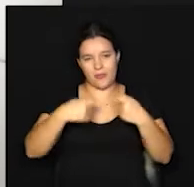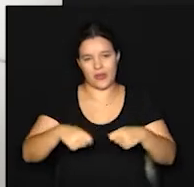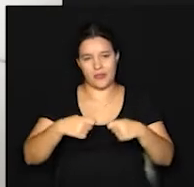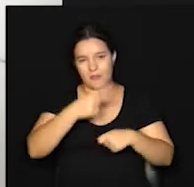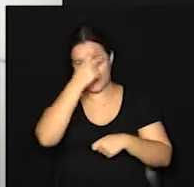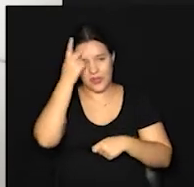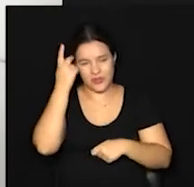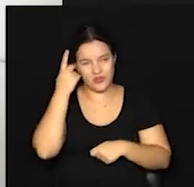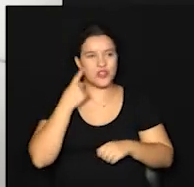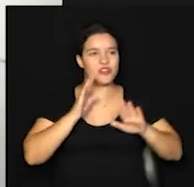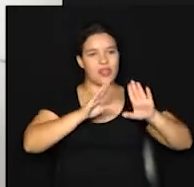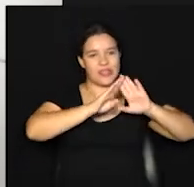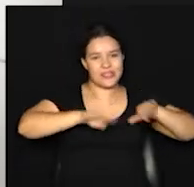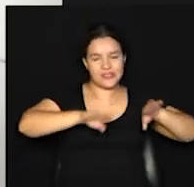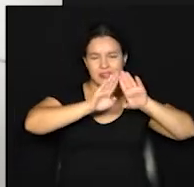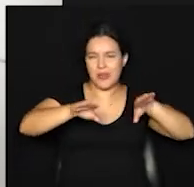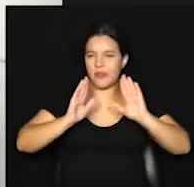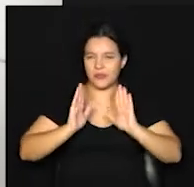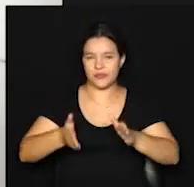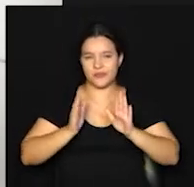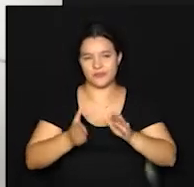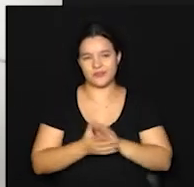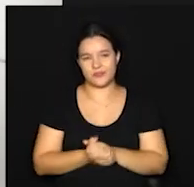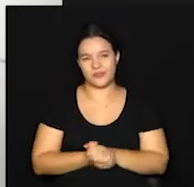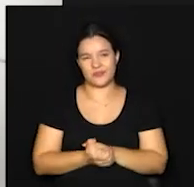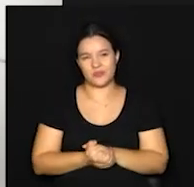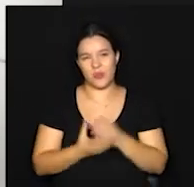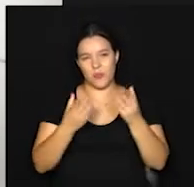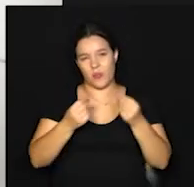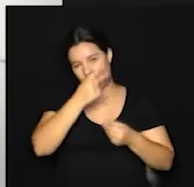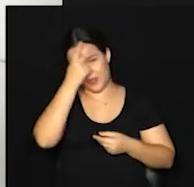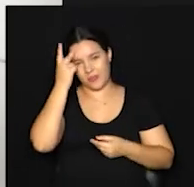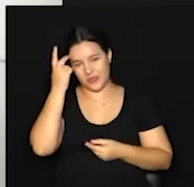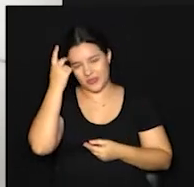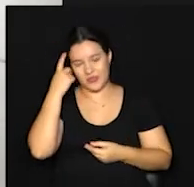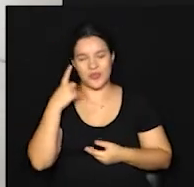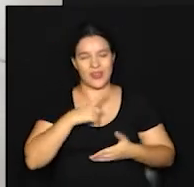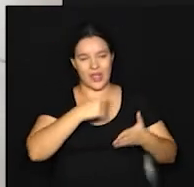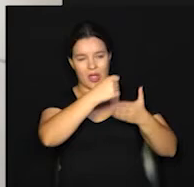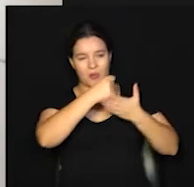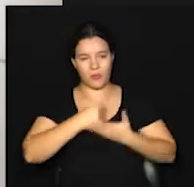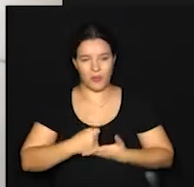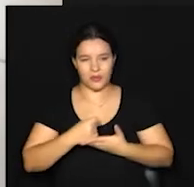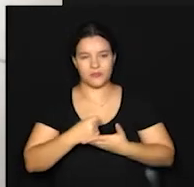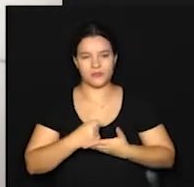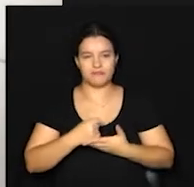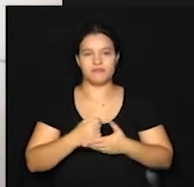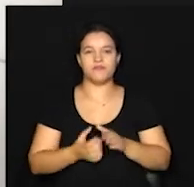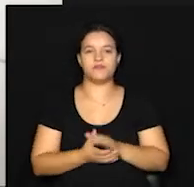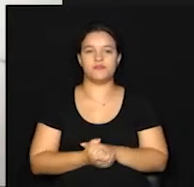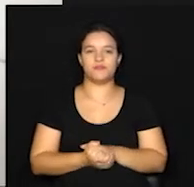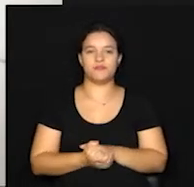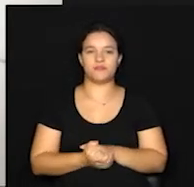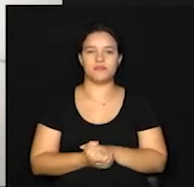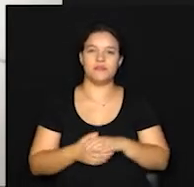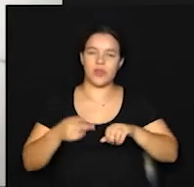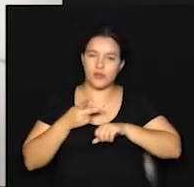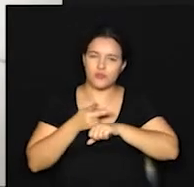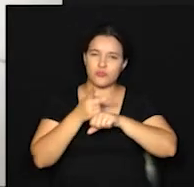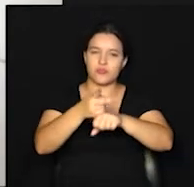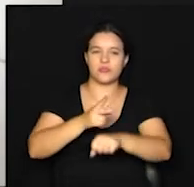já passaram por isso e muitas pessoas vão estar do teu lado para te apoiar. Busquem sempre, quem puder,